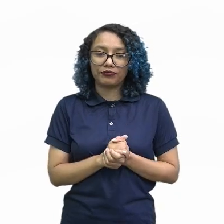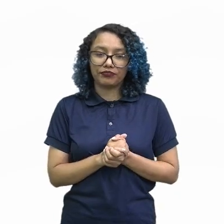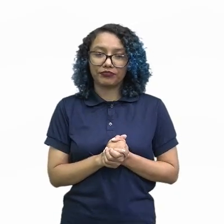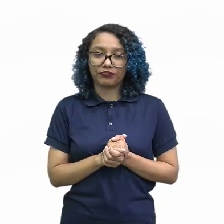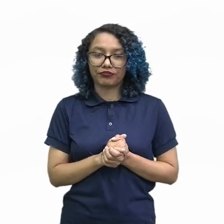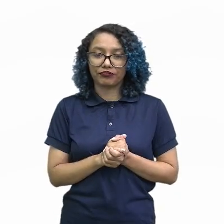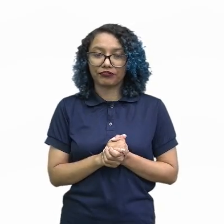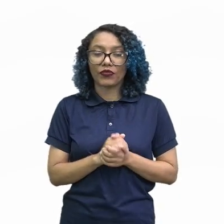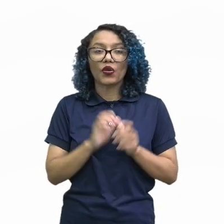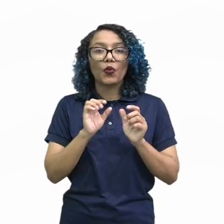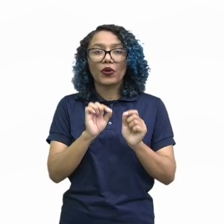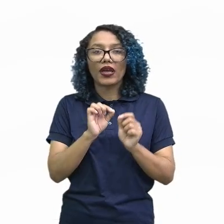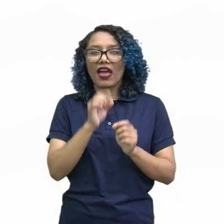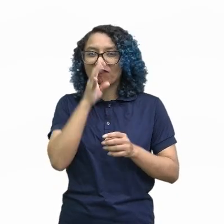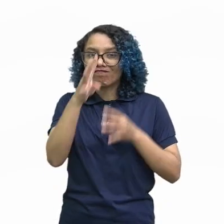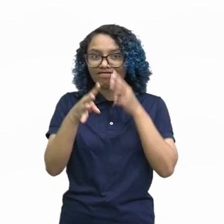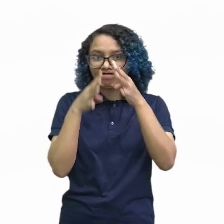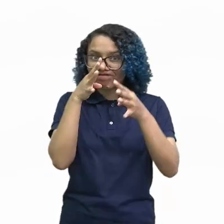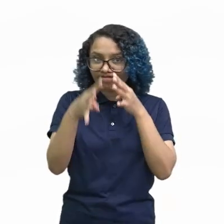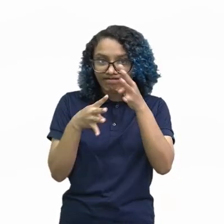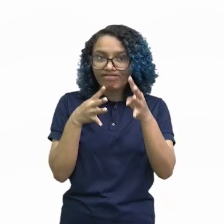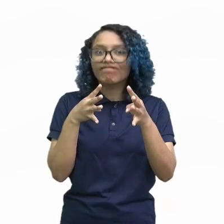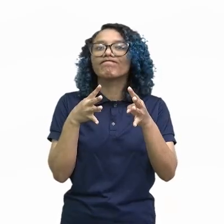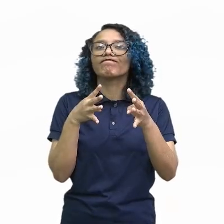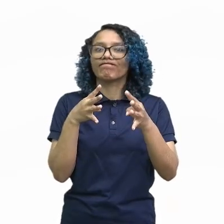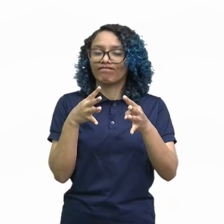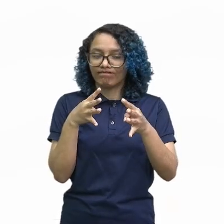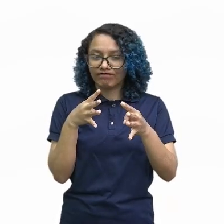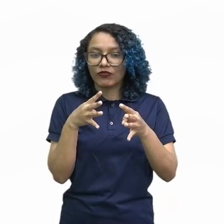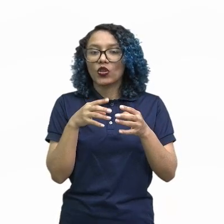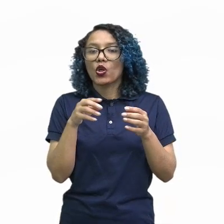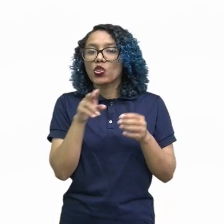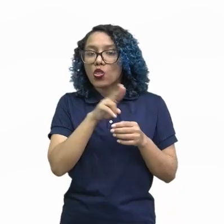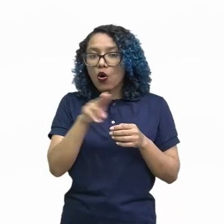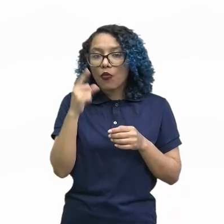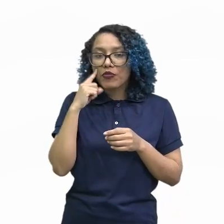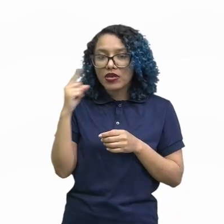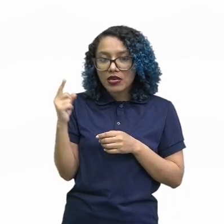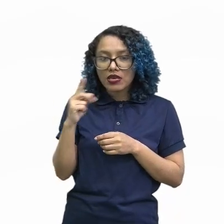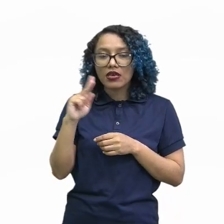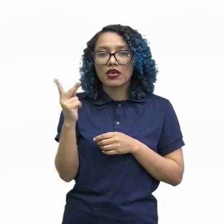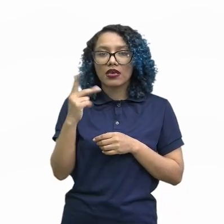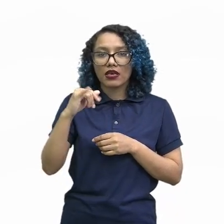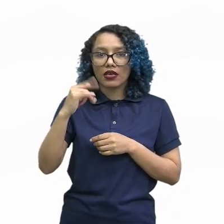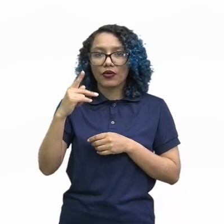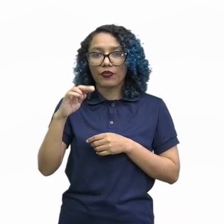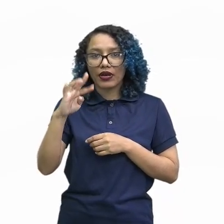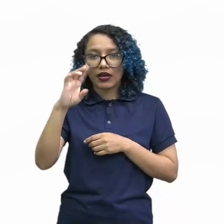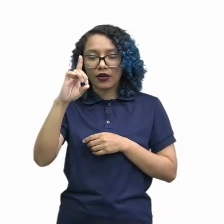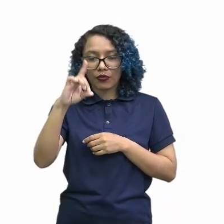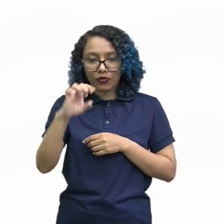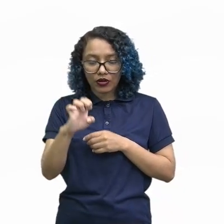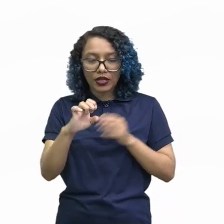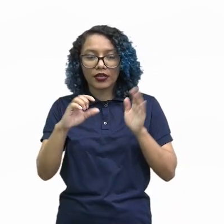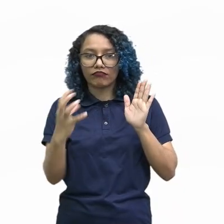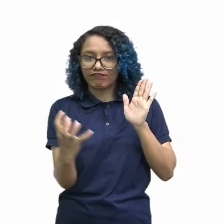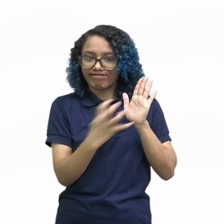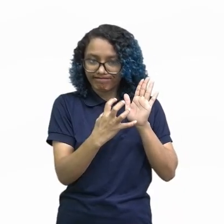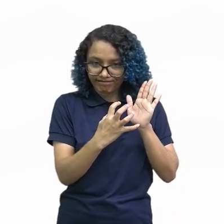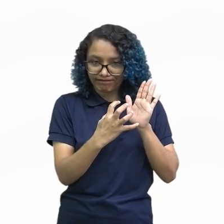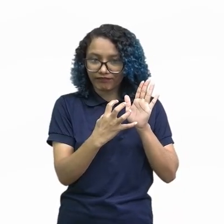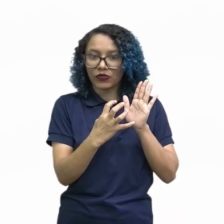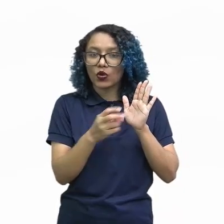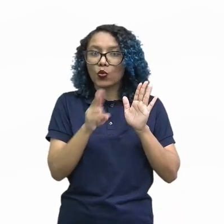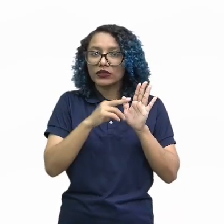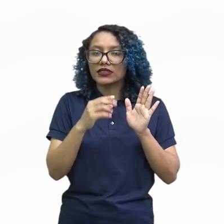pelo exagero. É exatamente a hipérbole. A hipérbole é caracterizada pelo exagero no